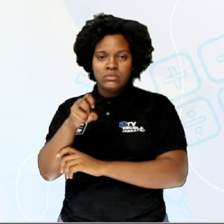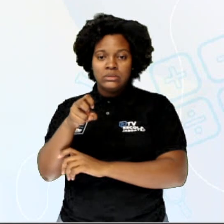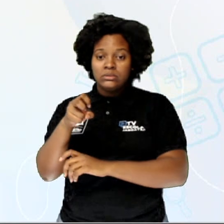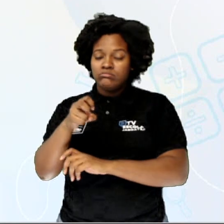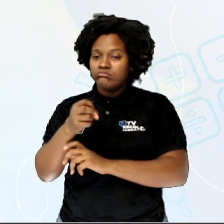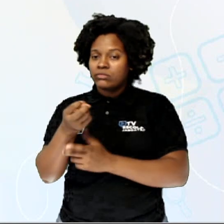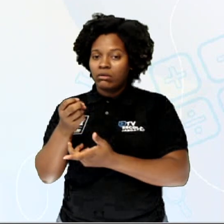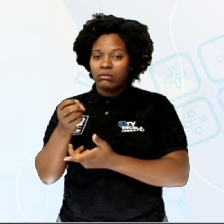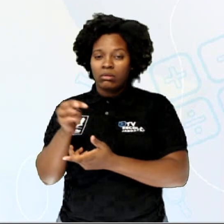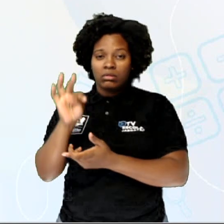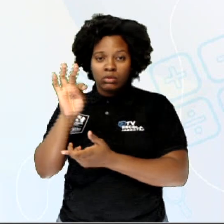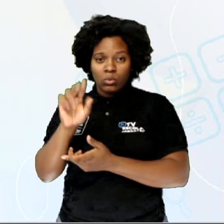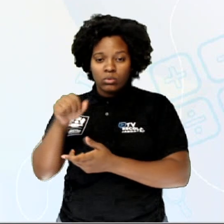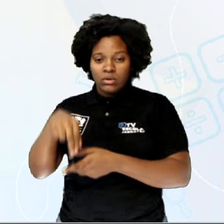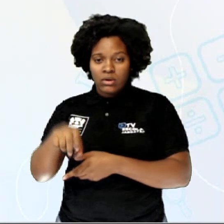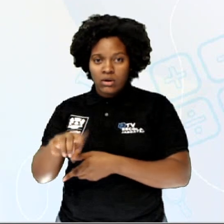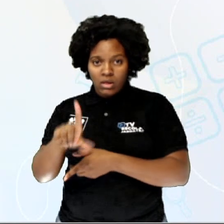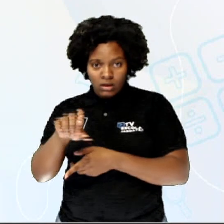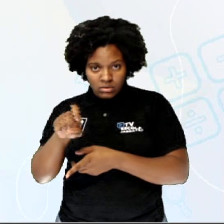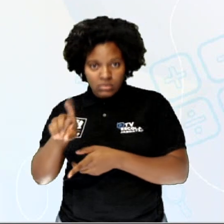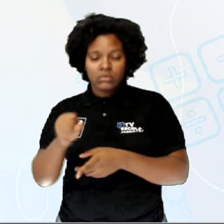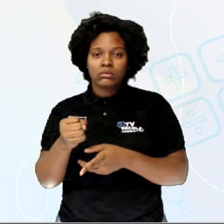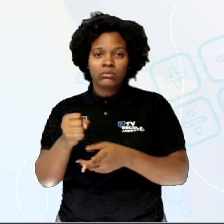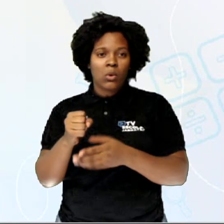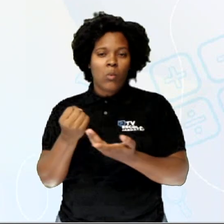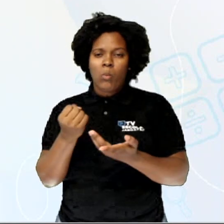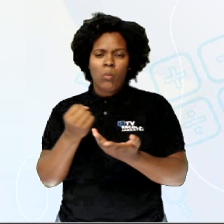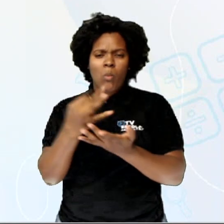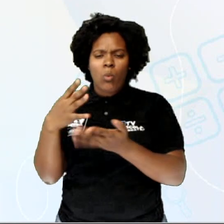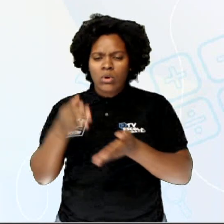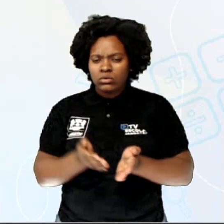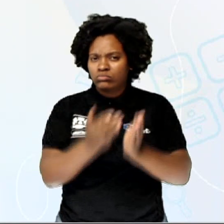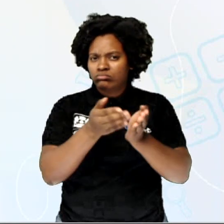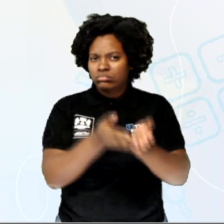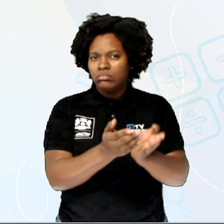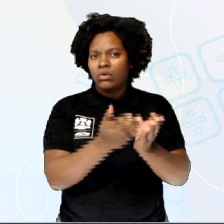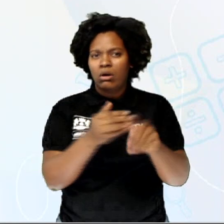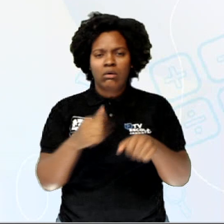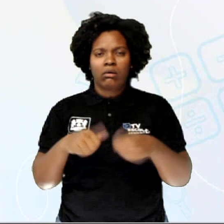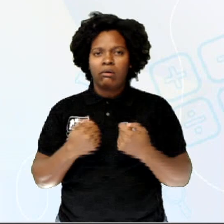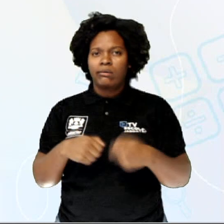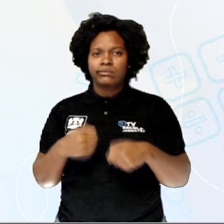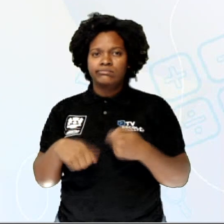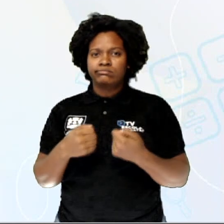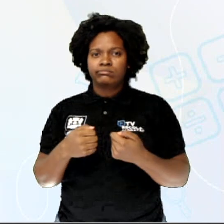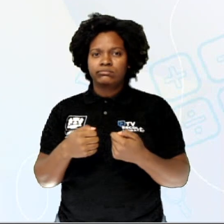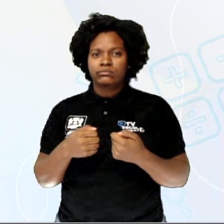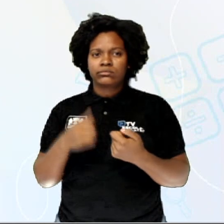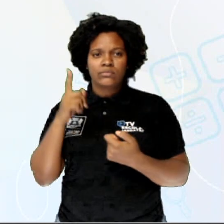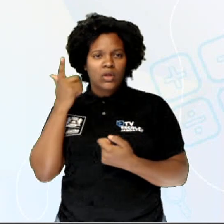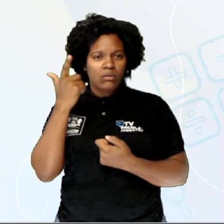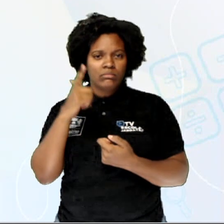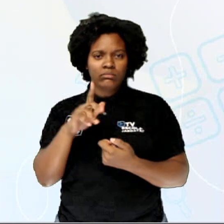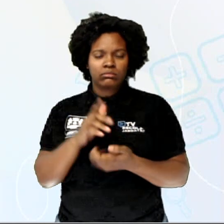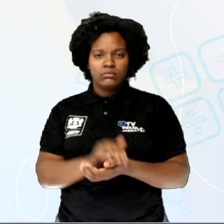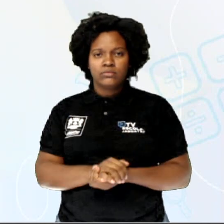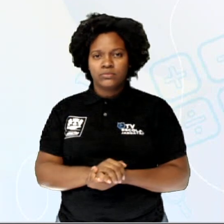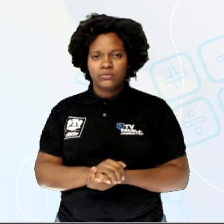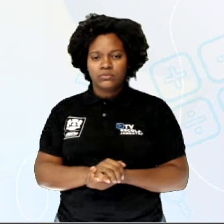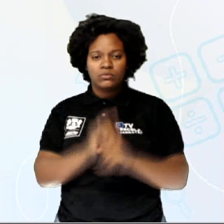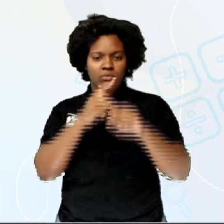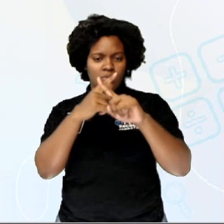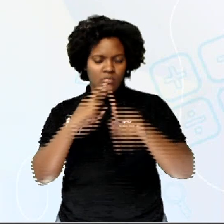gente vai pegar lateralmente, né? 4 vai ficar com X e 1 vai multiplicar por 6. Então 4x igual a 1 vezes 6.